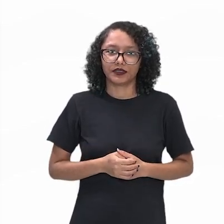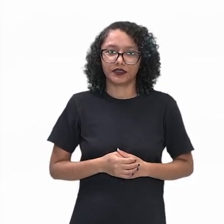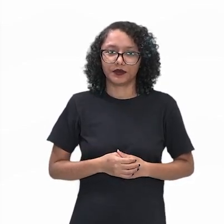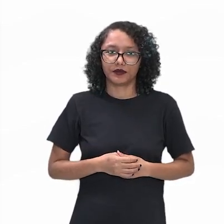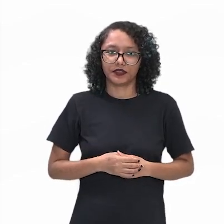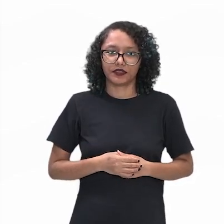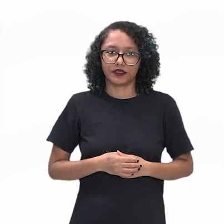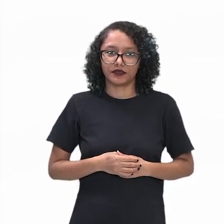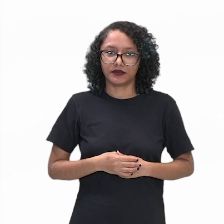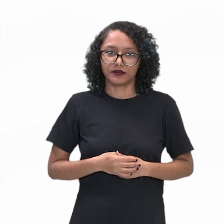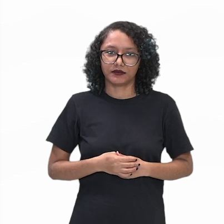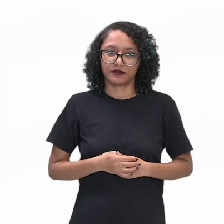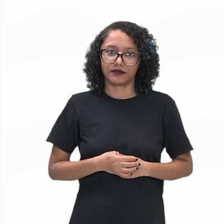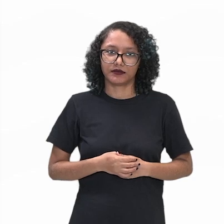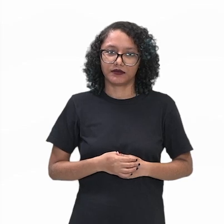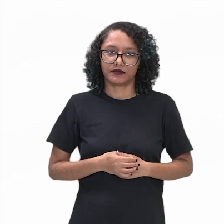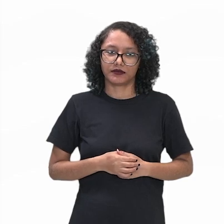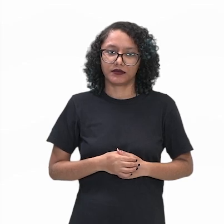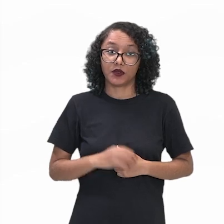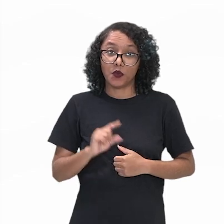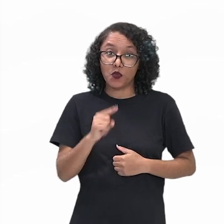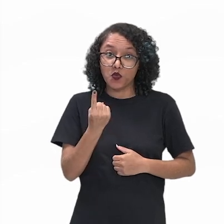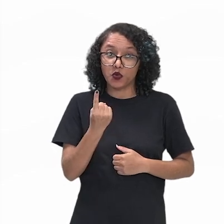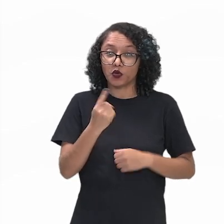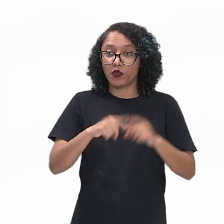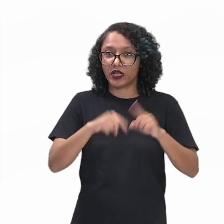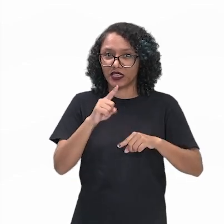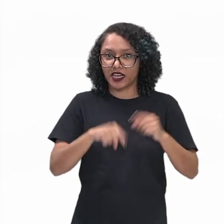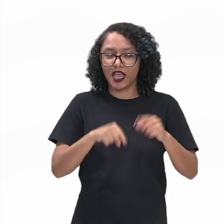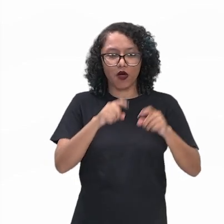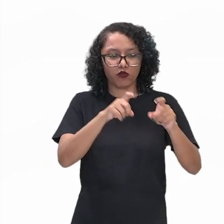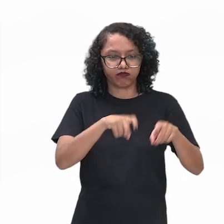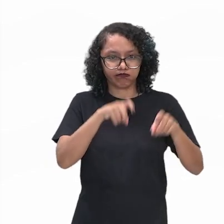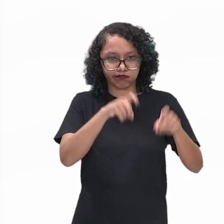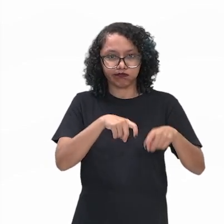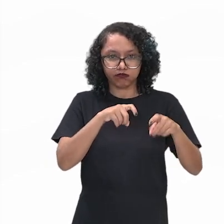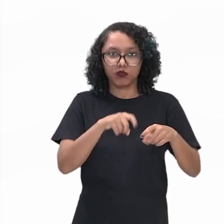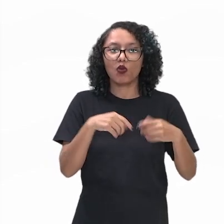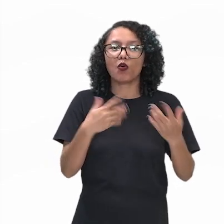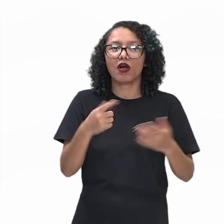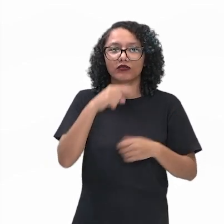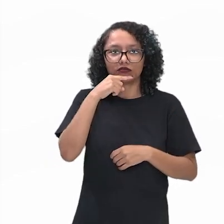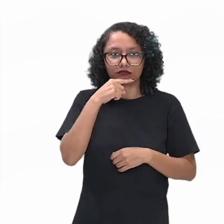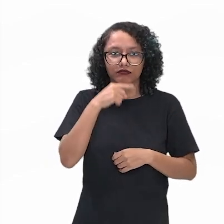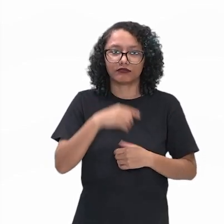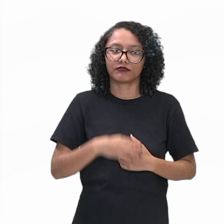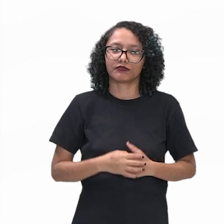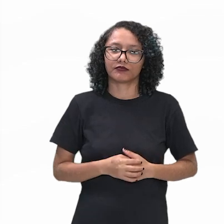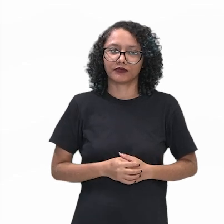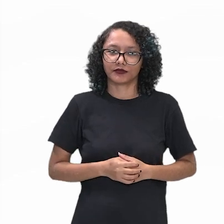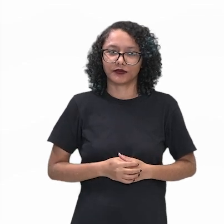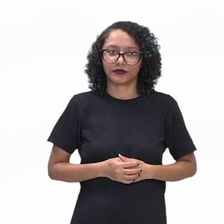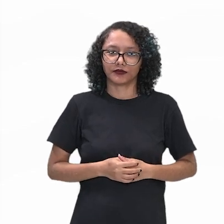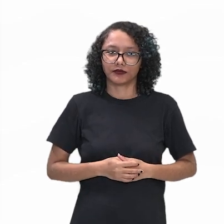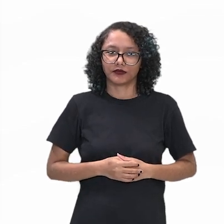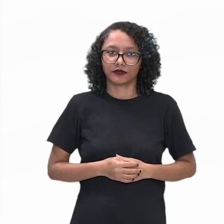um único produto agrícola. E nesse caso, a cana-de-açúcar, porque era o produto que dava